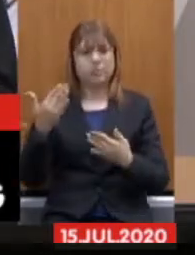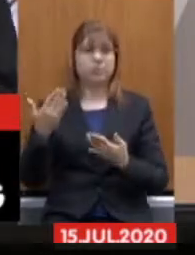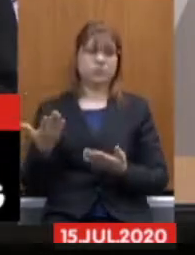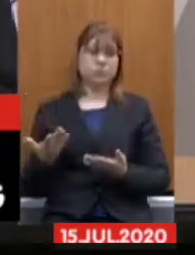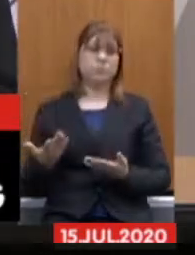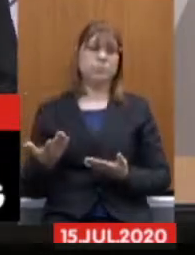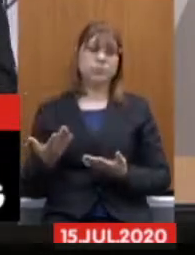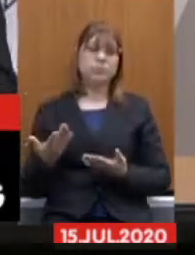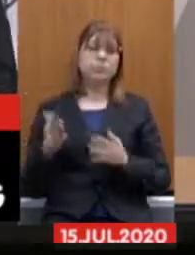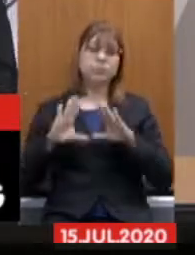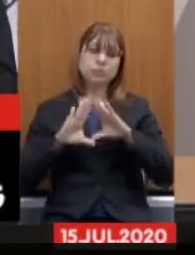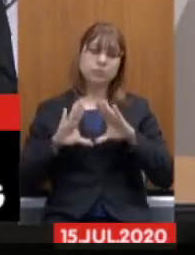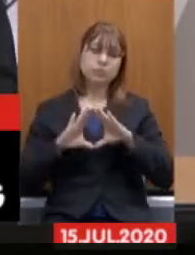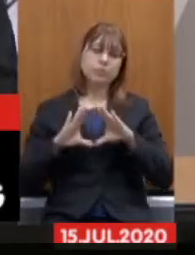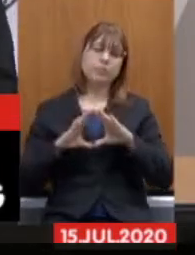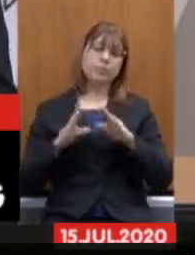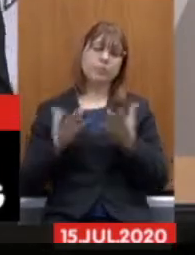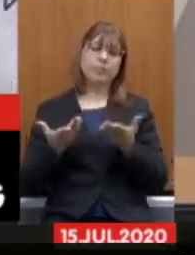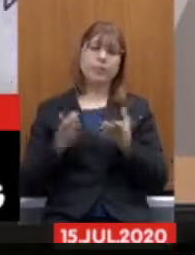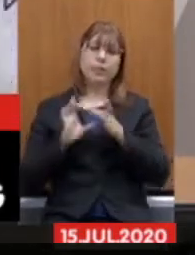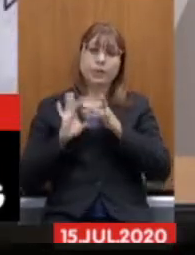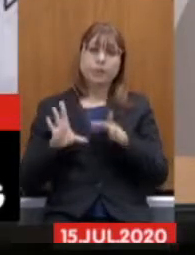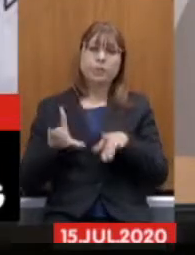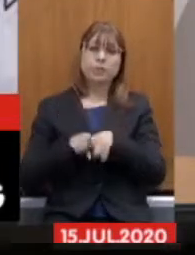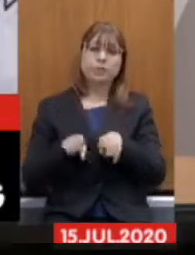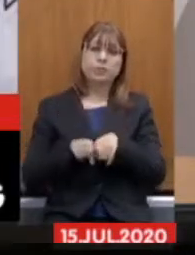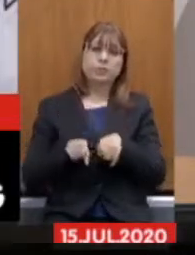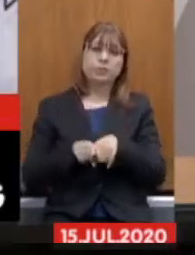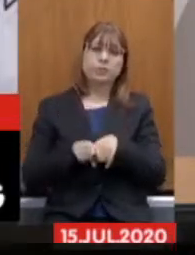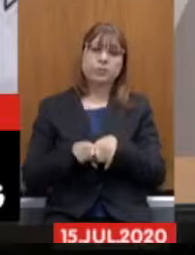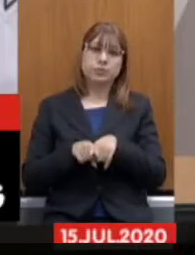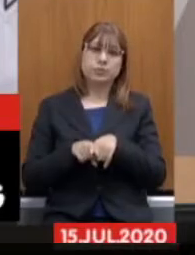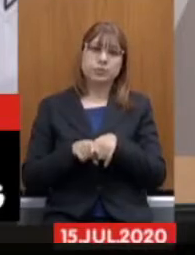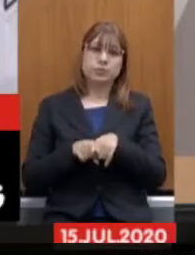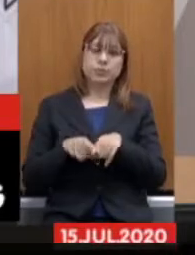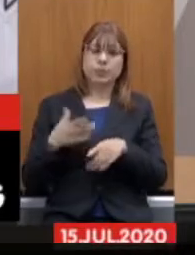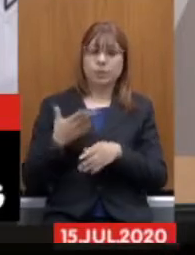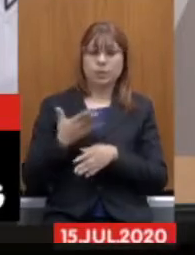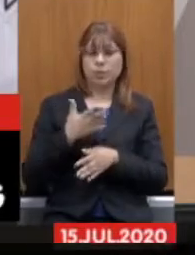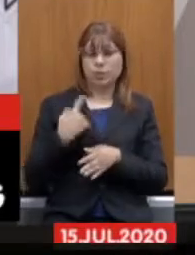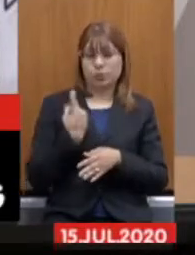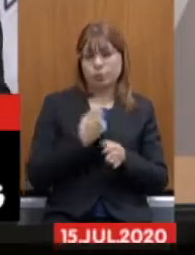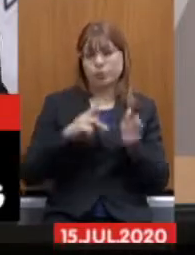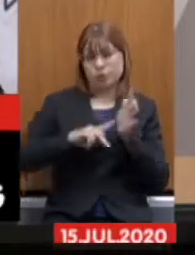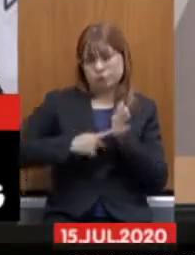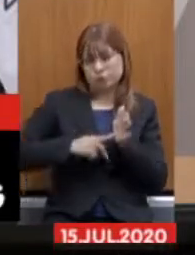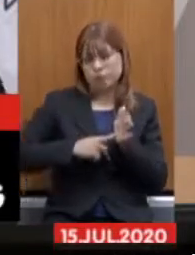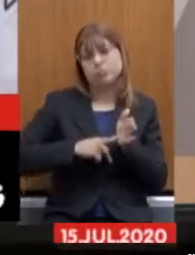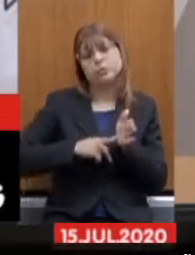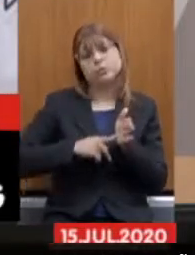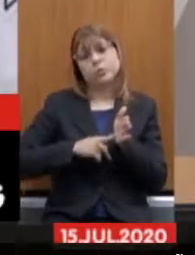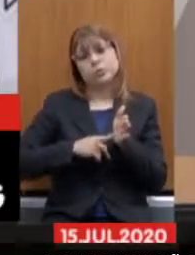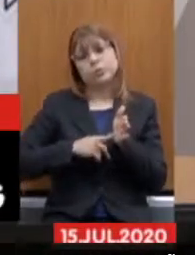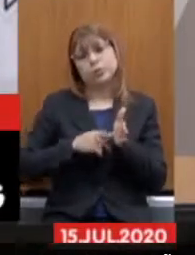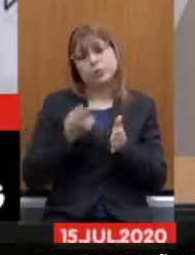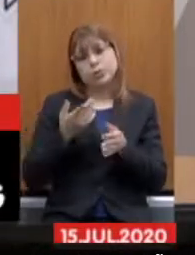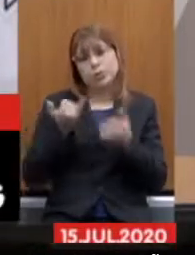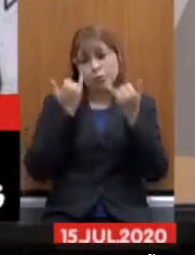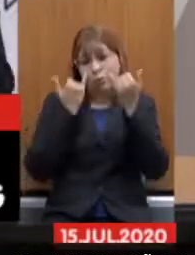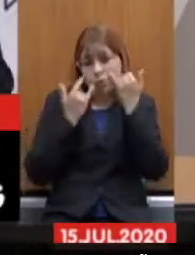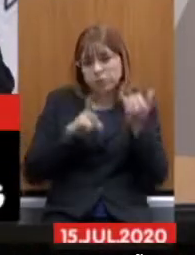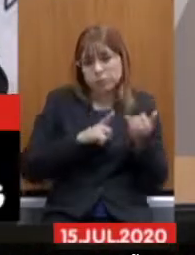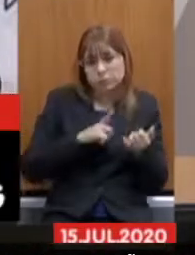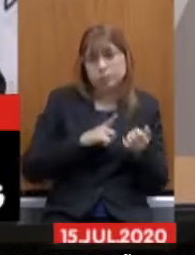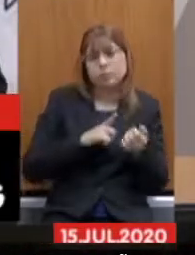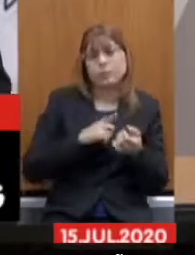a oportunidade aí para assembleia colocar à disposição o sindifisco e os dados nosso por que vocês precisarem e